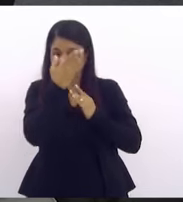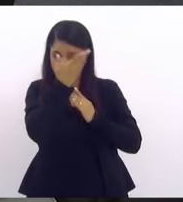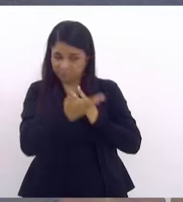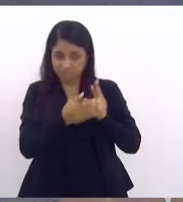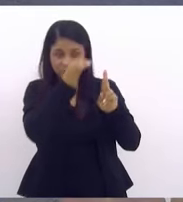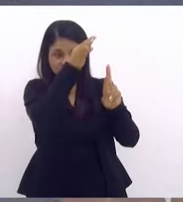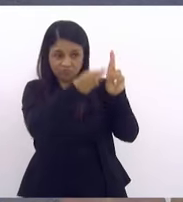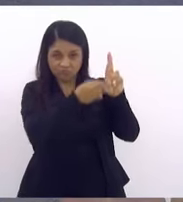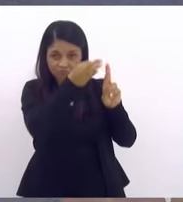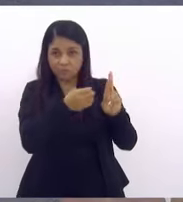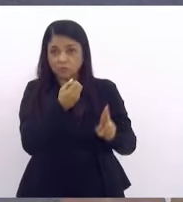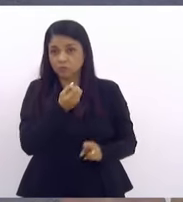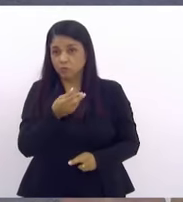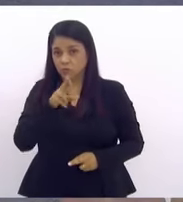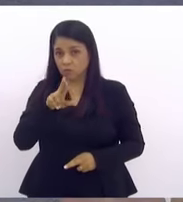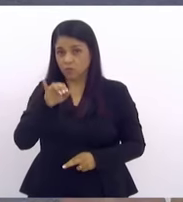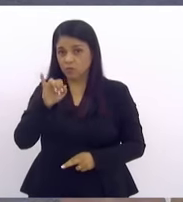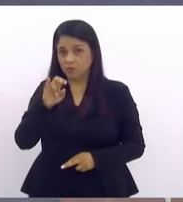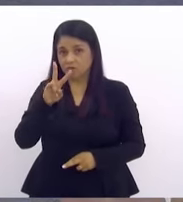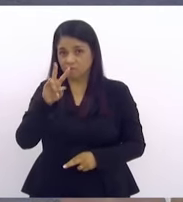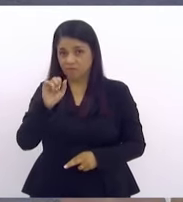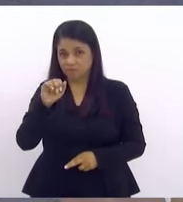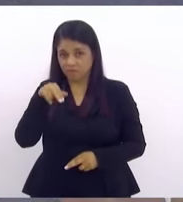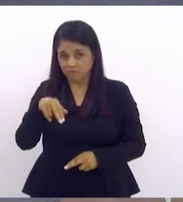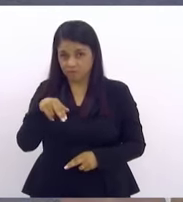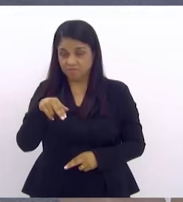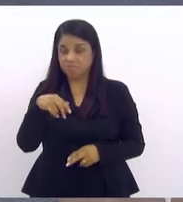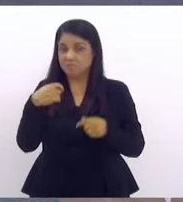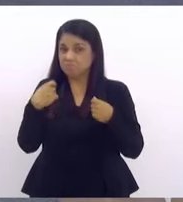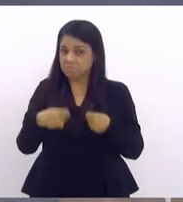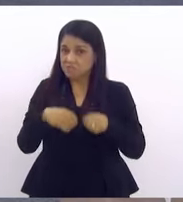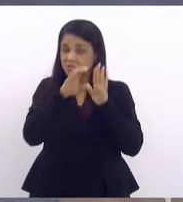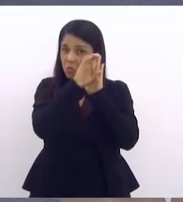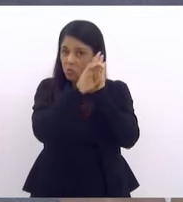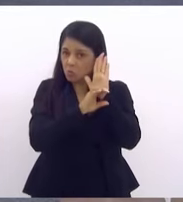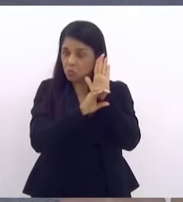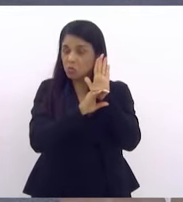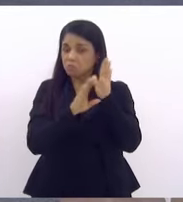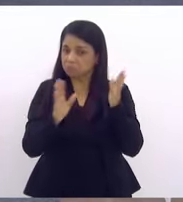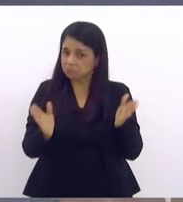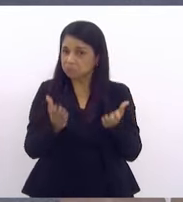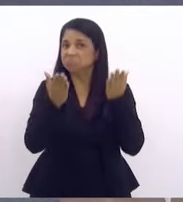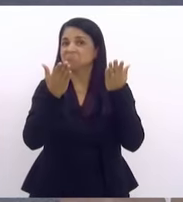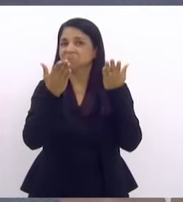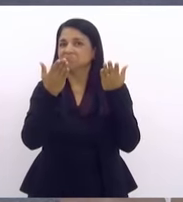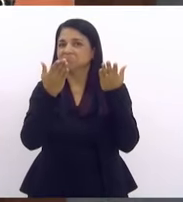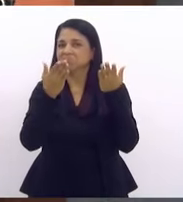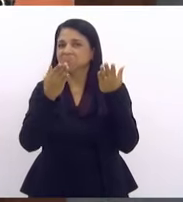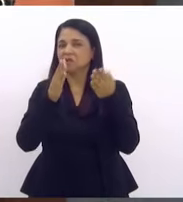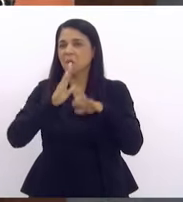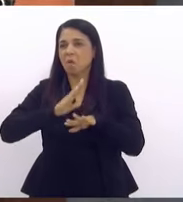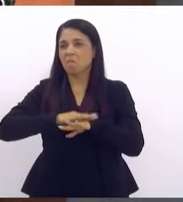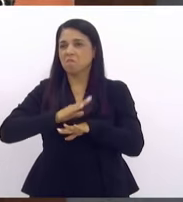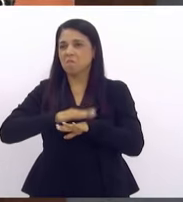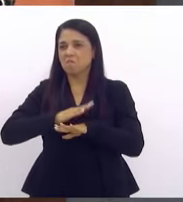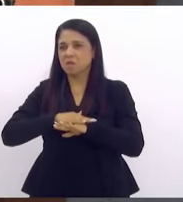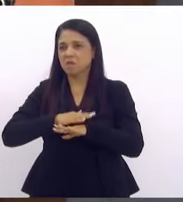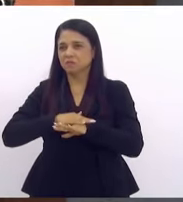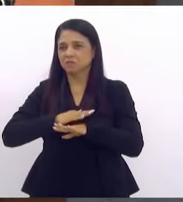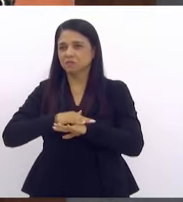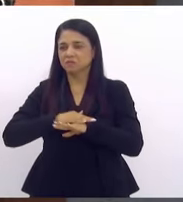Dr IV é um currículo que precisa ser realmente enaltecido no momento